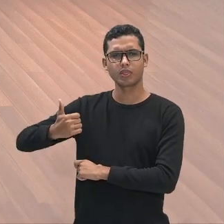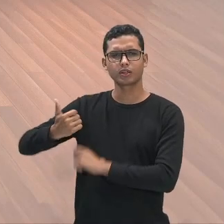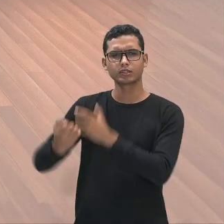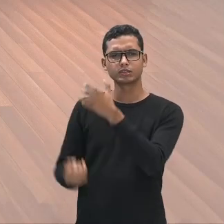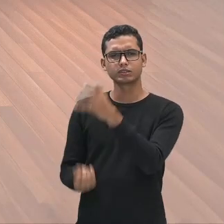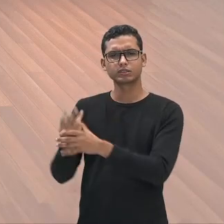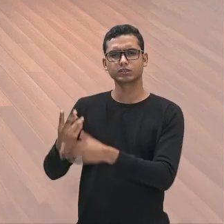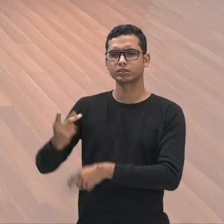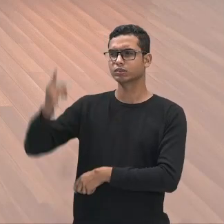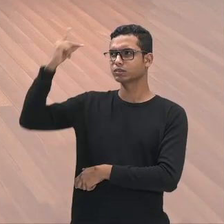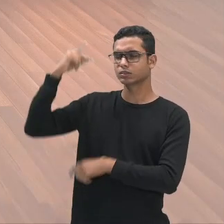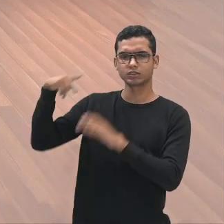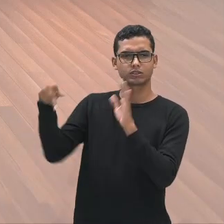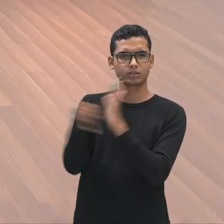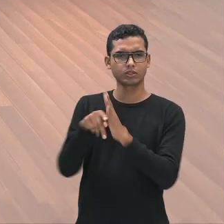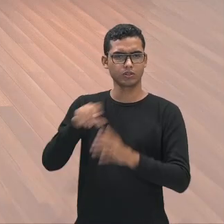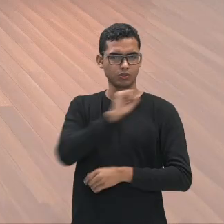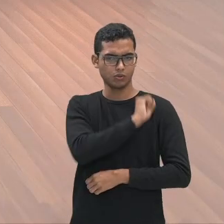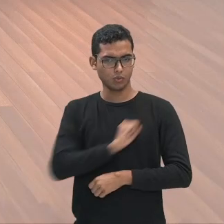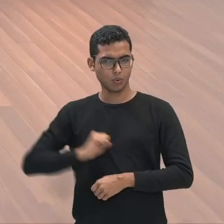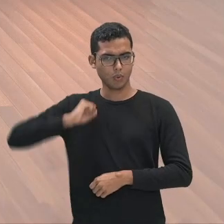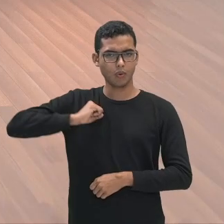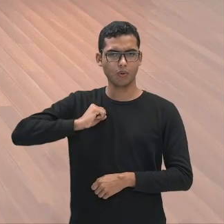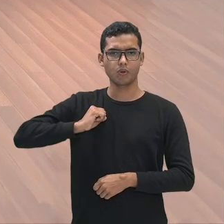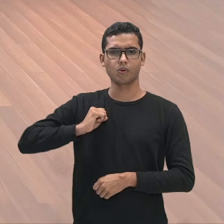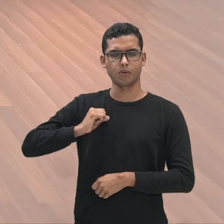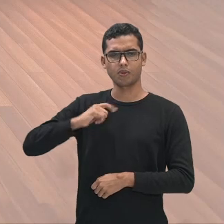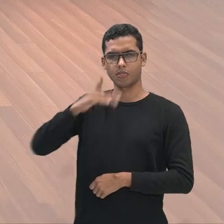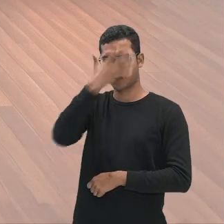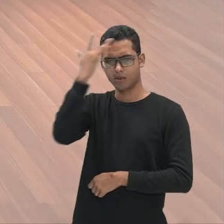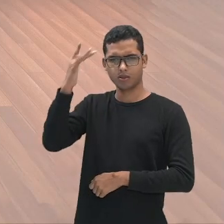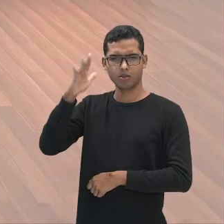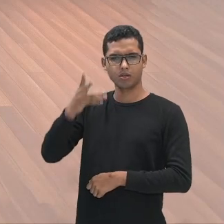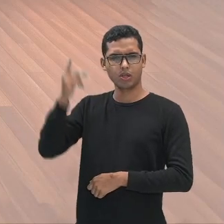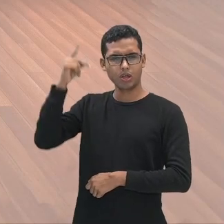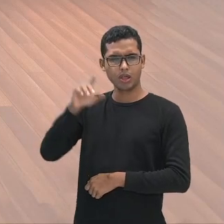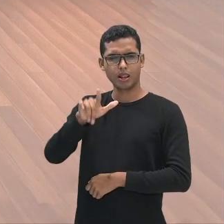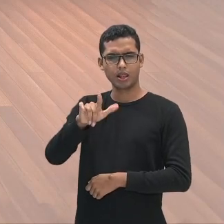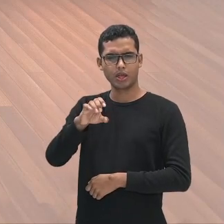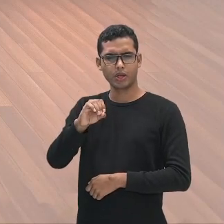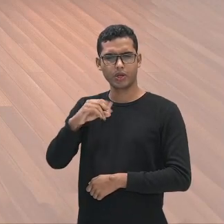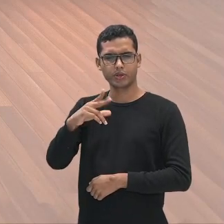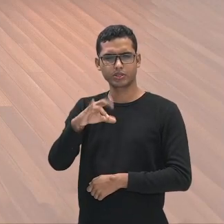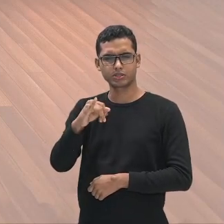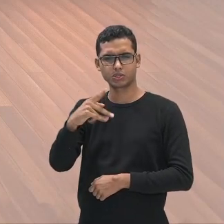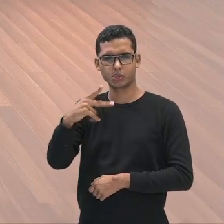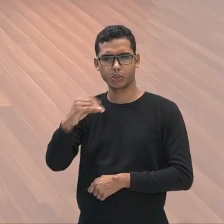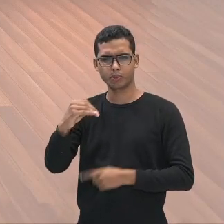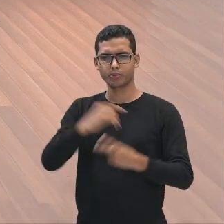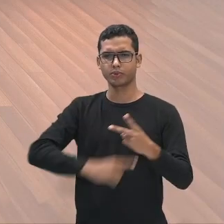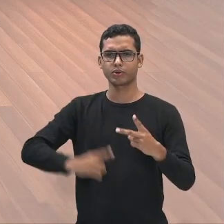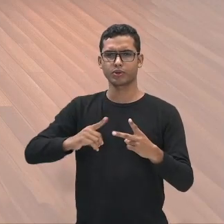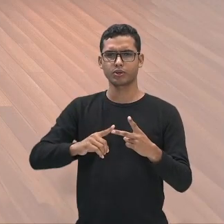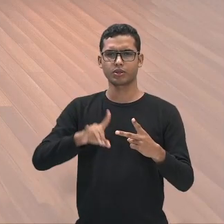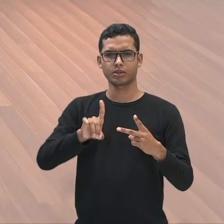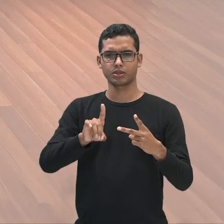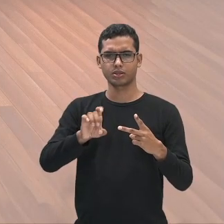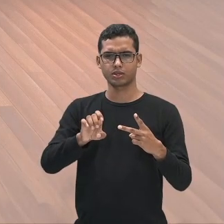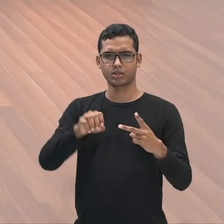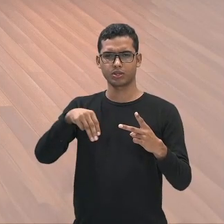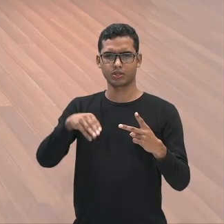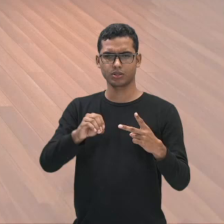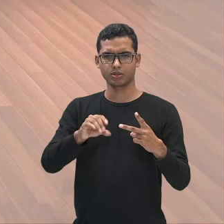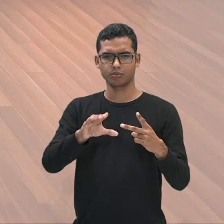com os pré-socráticos, um filósofo chamado Demócrito e Leucipo. Eles olhando para uma praia, eles viram que